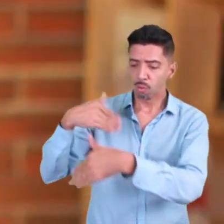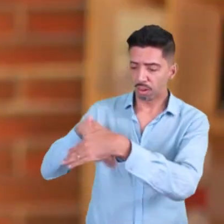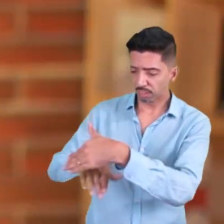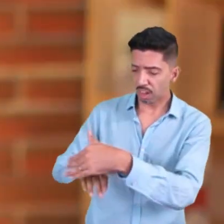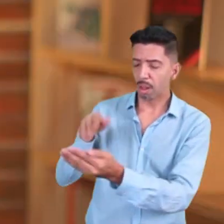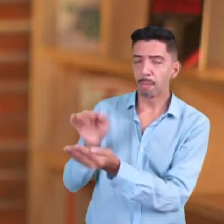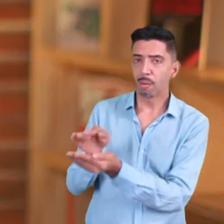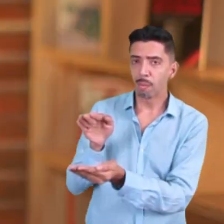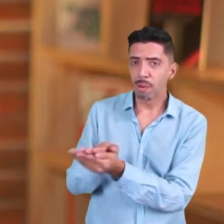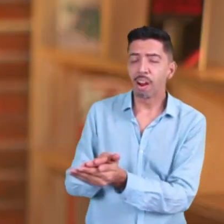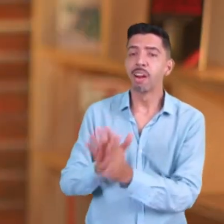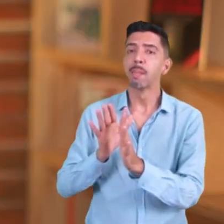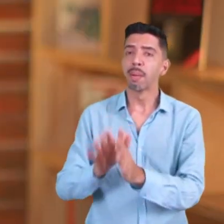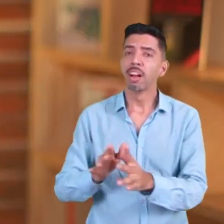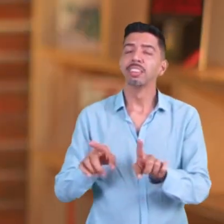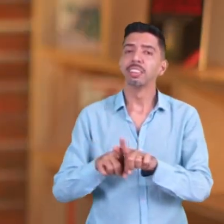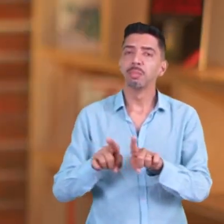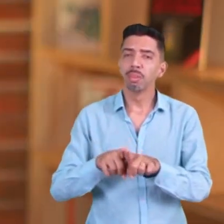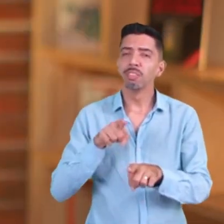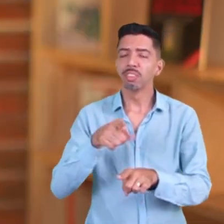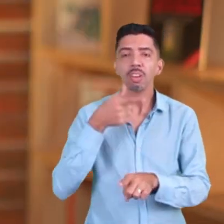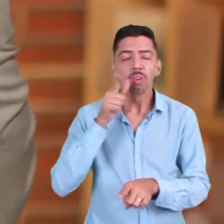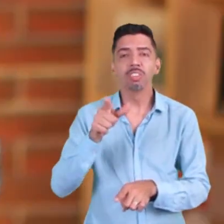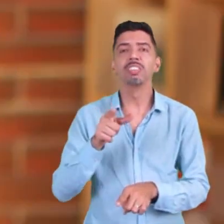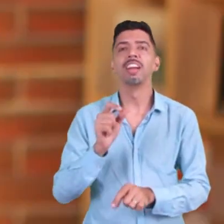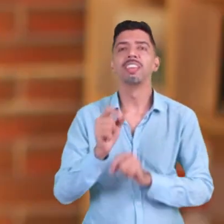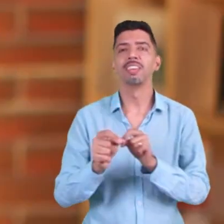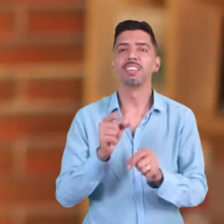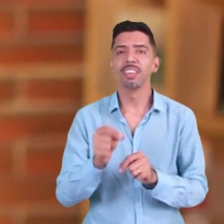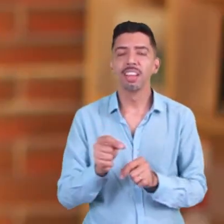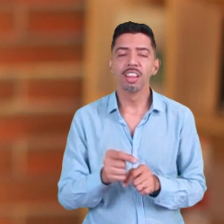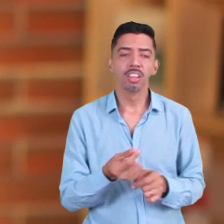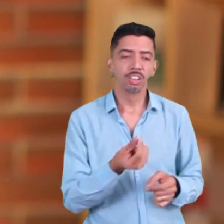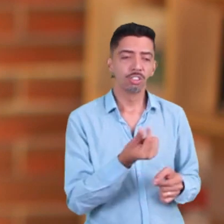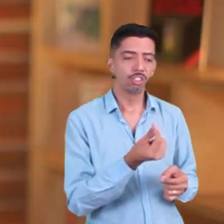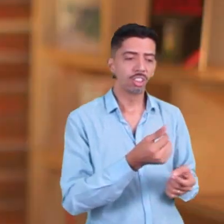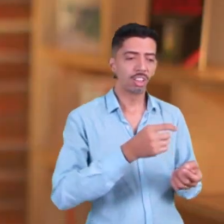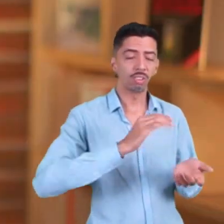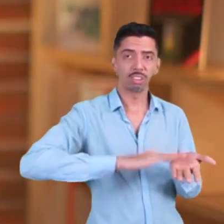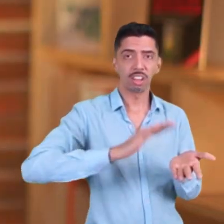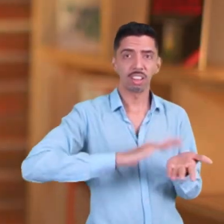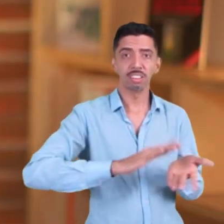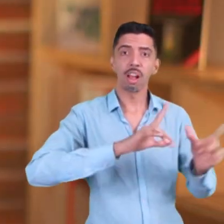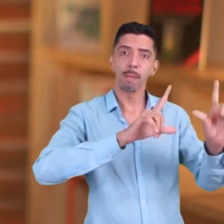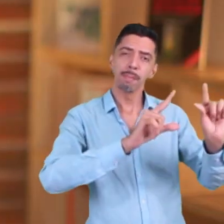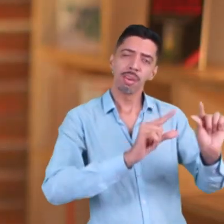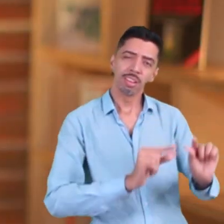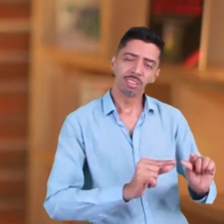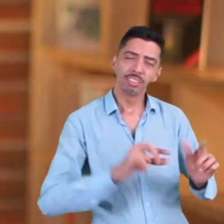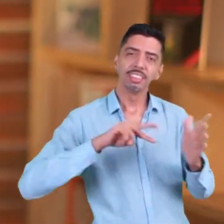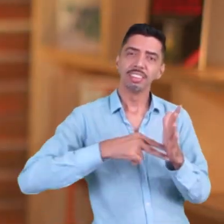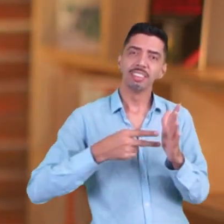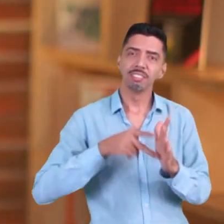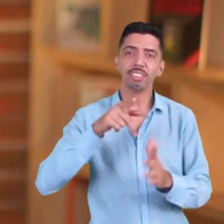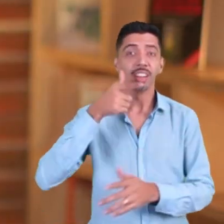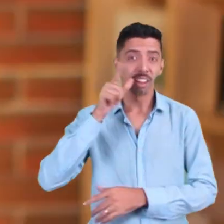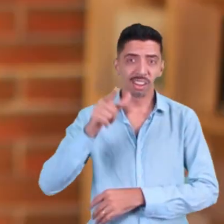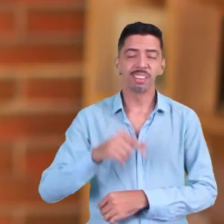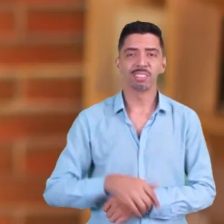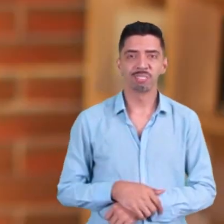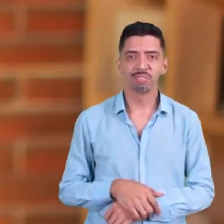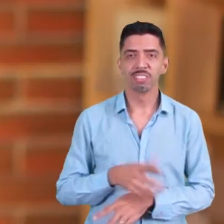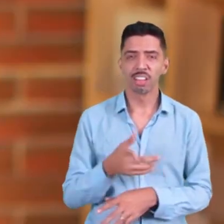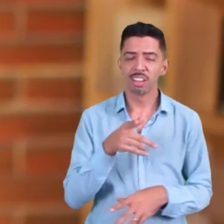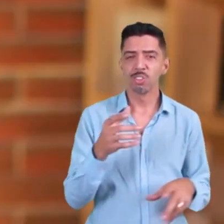Não. Onde mais você pode ganhar em seus recursos financeiros? reduzindo seus excessos, seus desperdícios,